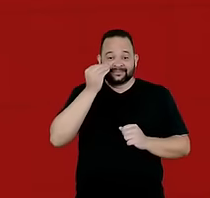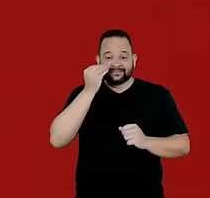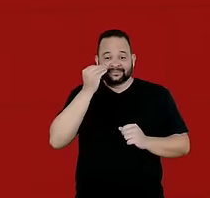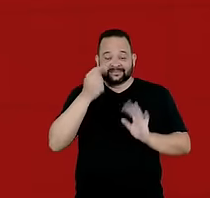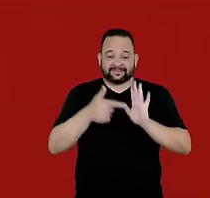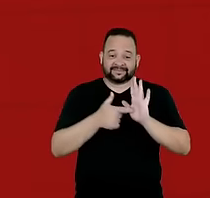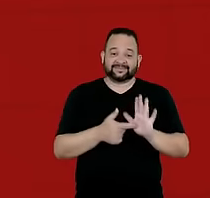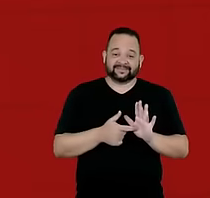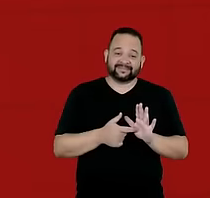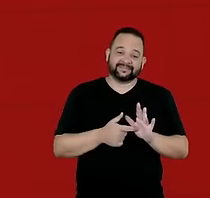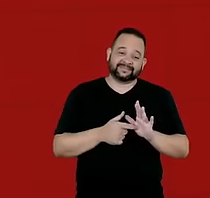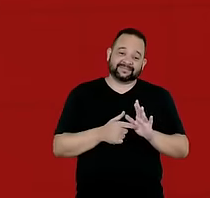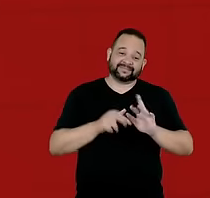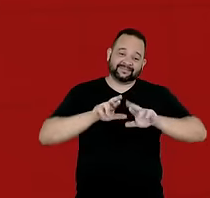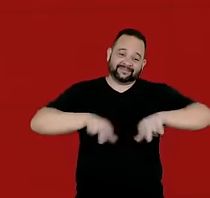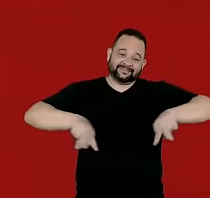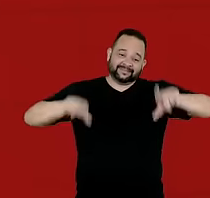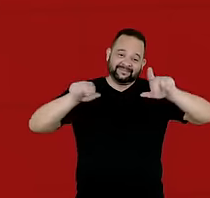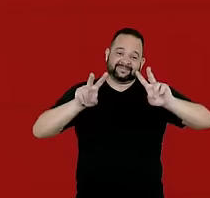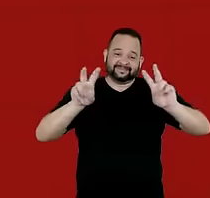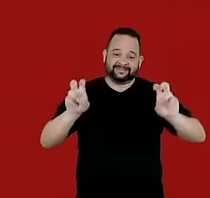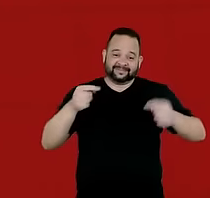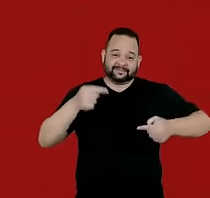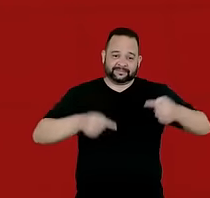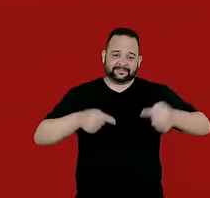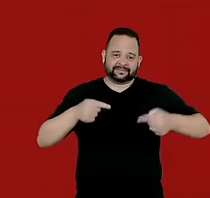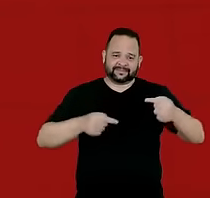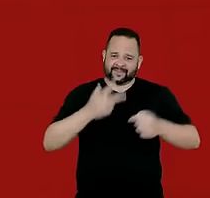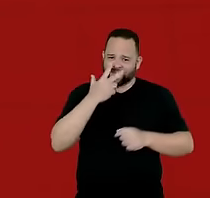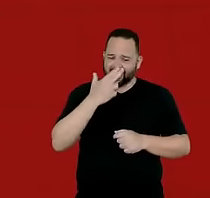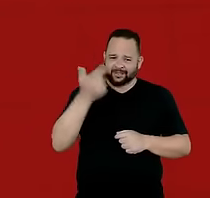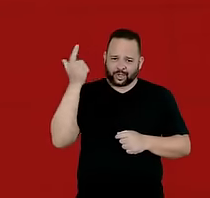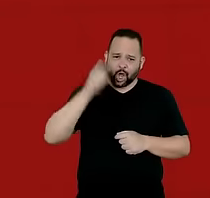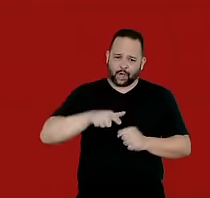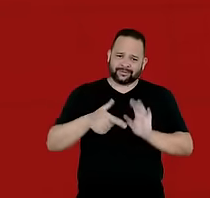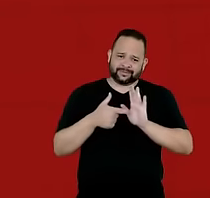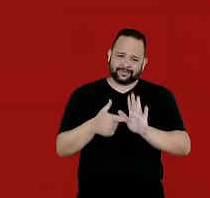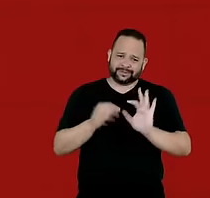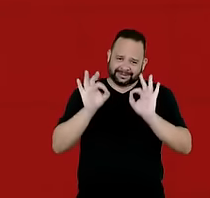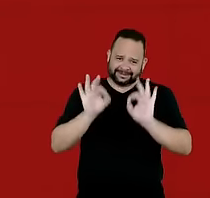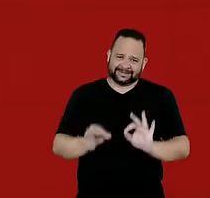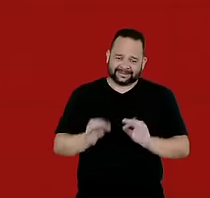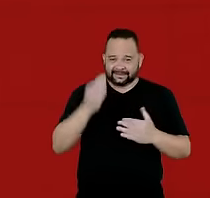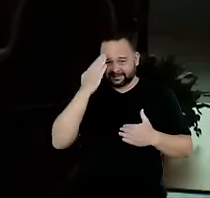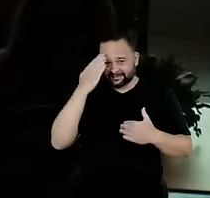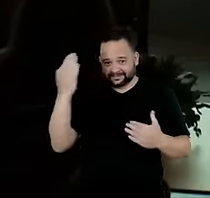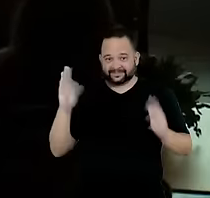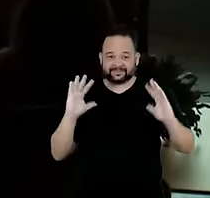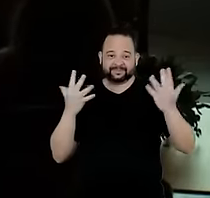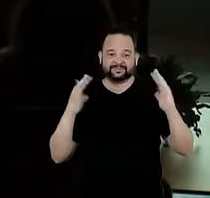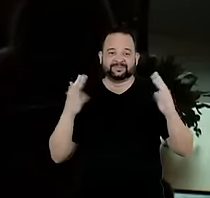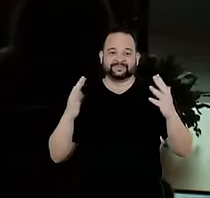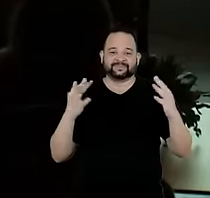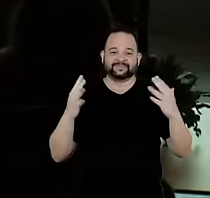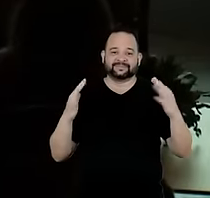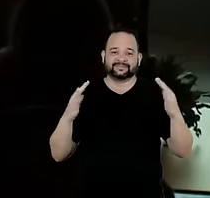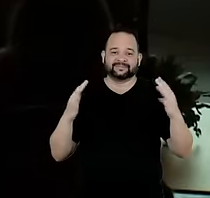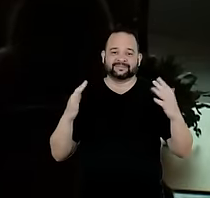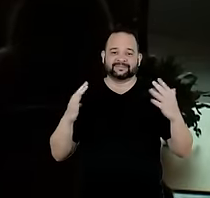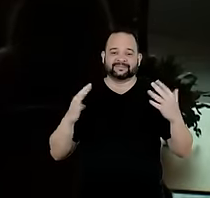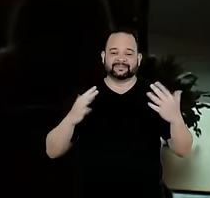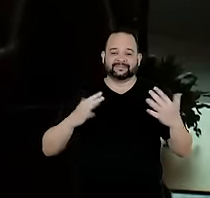diversos temas acho que conseguimos passar bem por eles muito obrigada Uma salva de palmas aqui para eles obrigado valeu